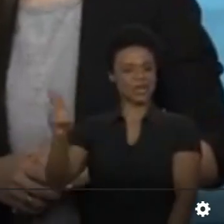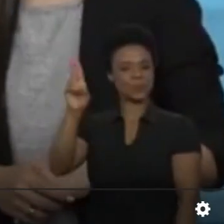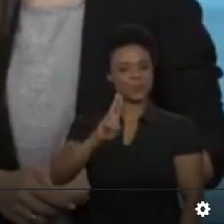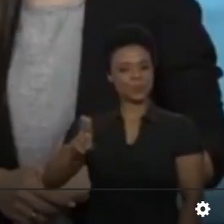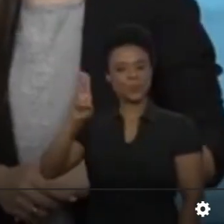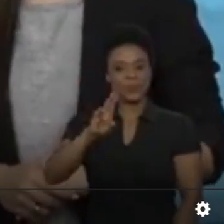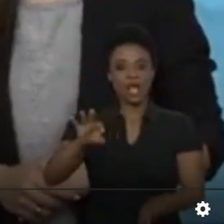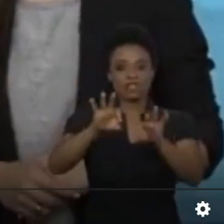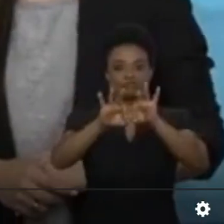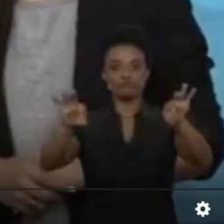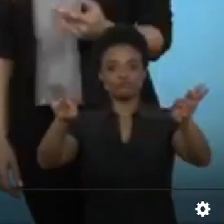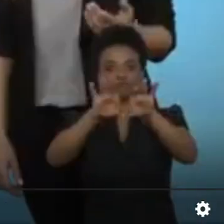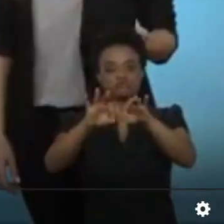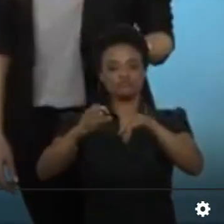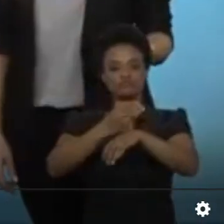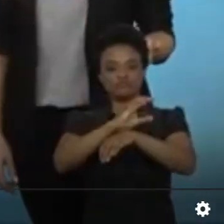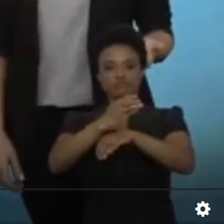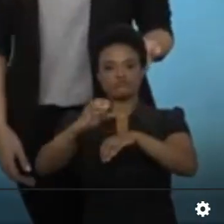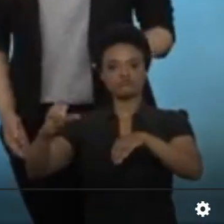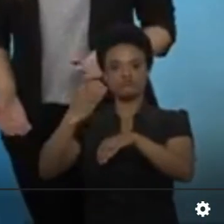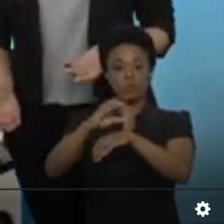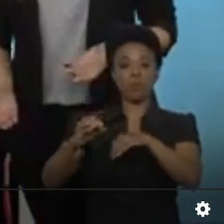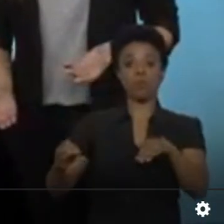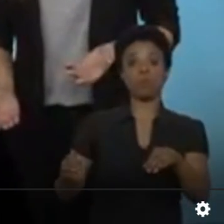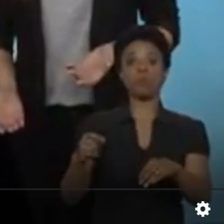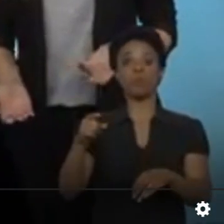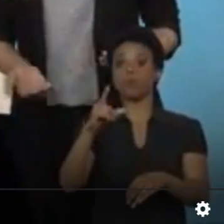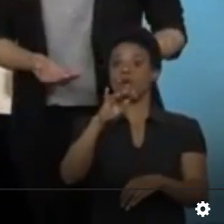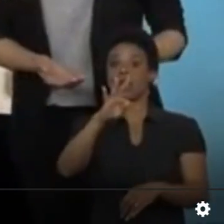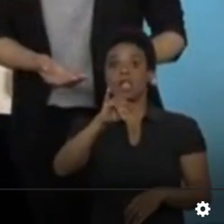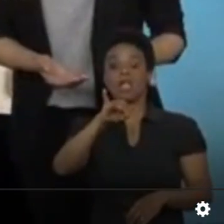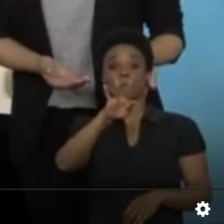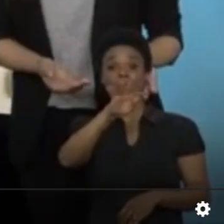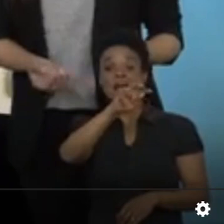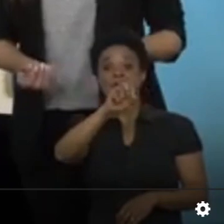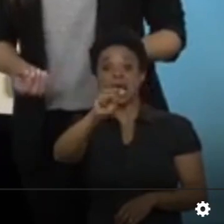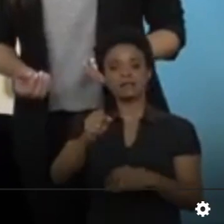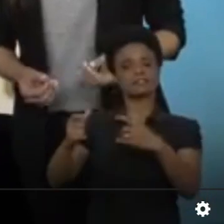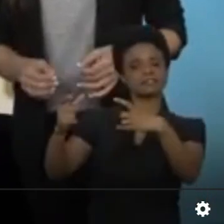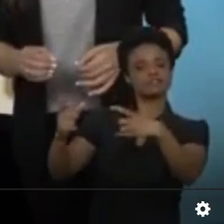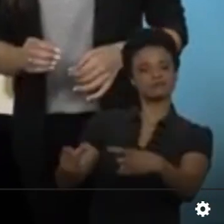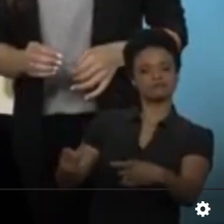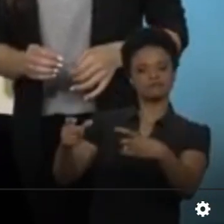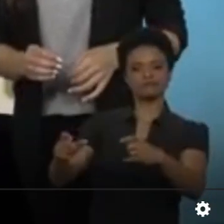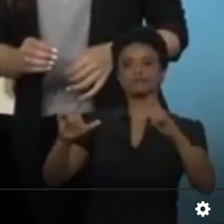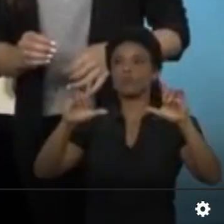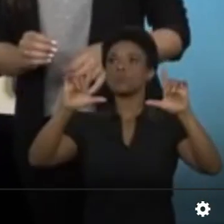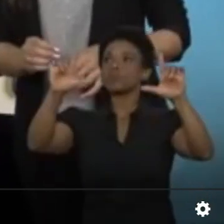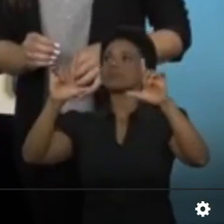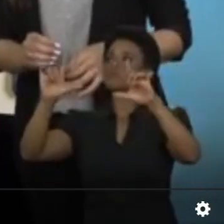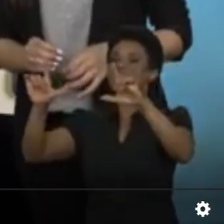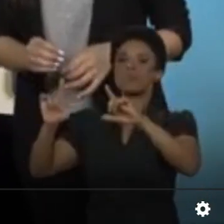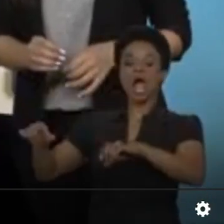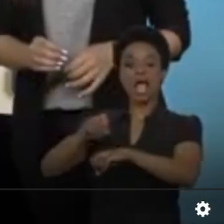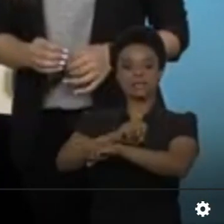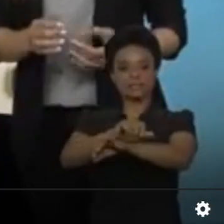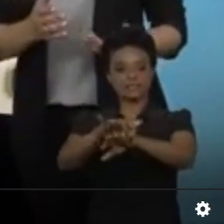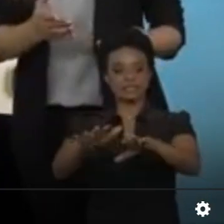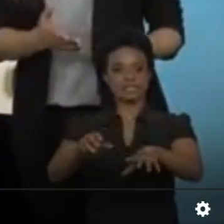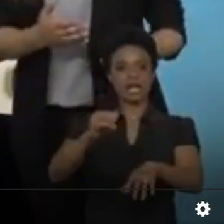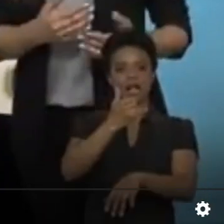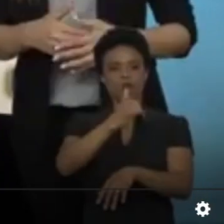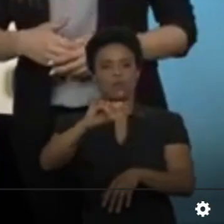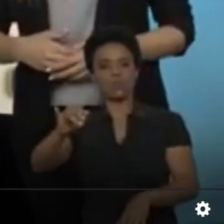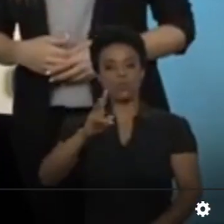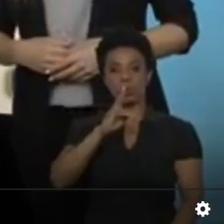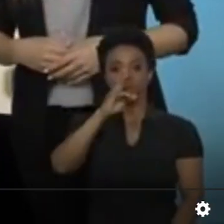dos circuitos terminais. Além disso, ele deve conter a localização dos quadros de distribuição de luz e de força e